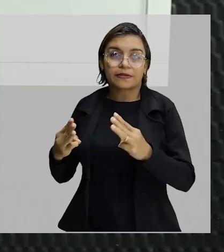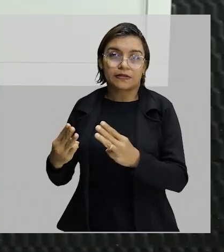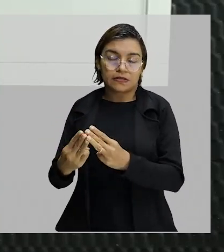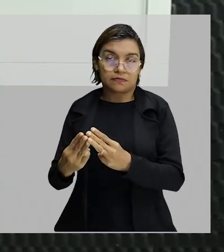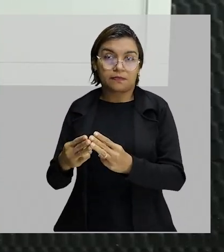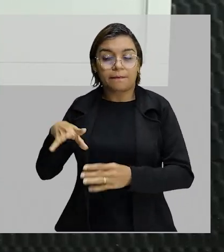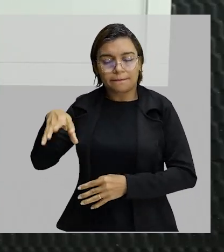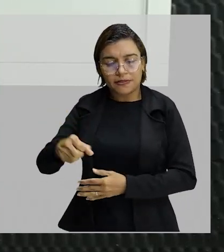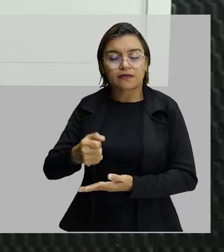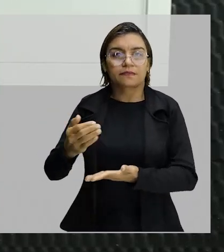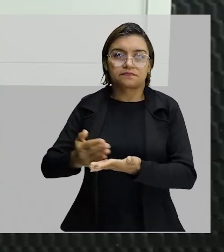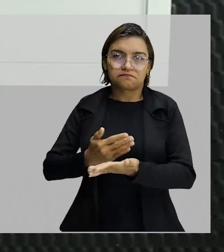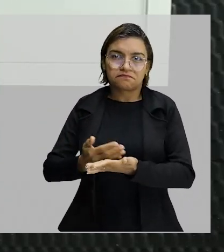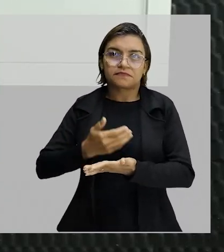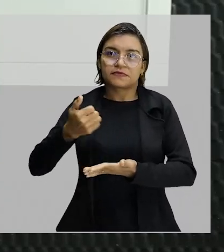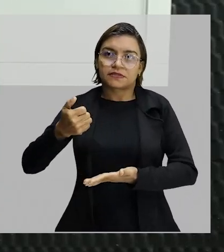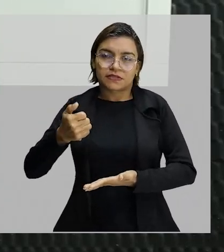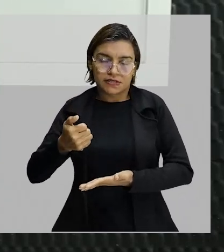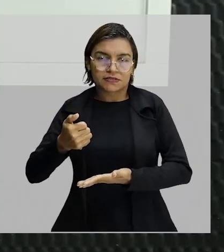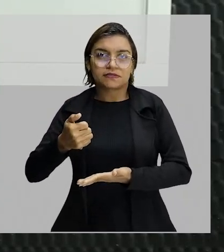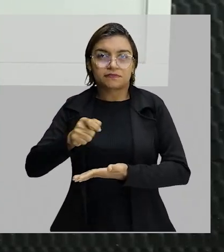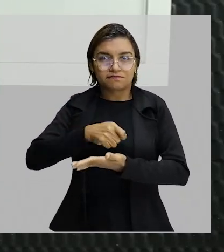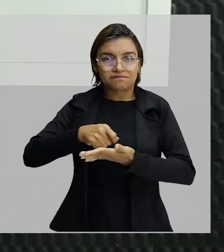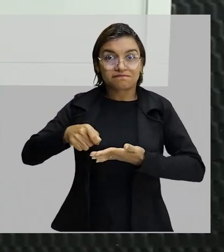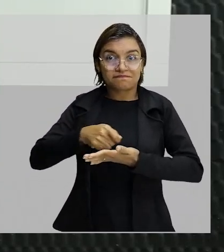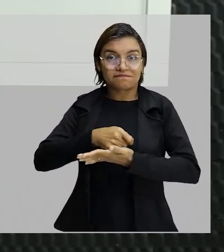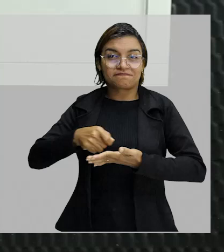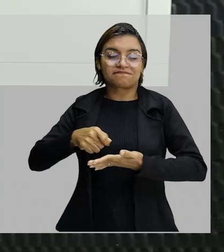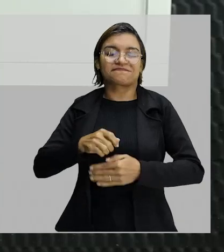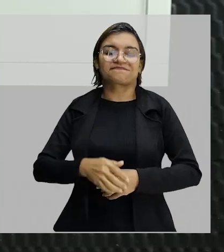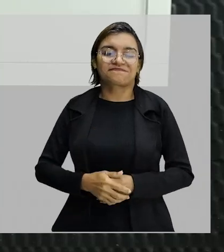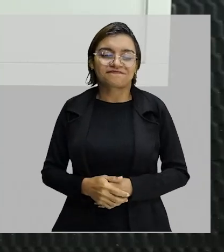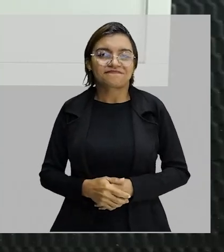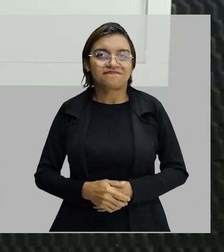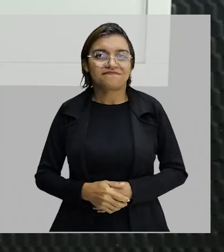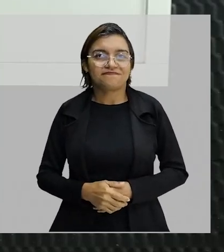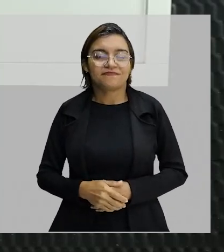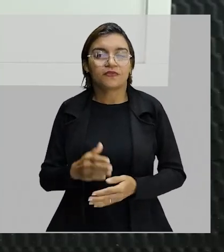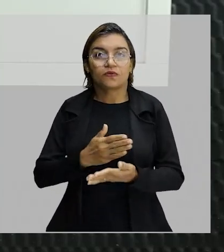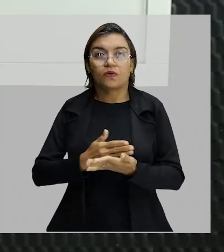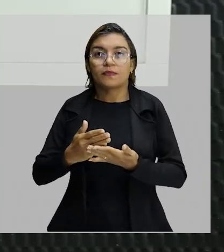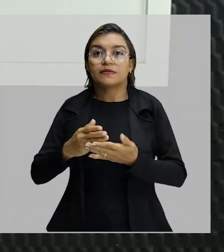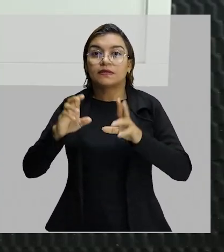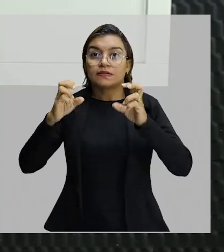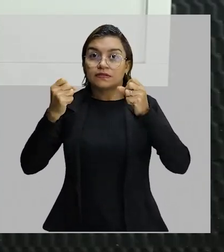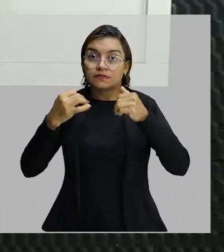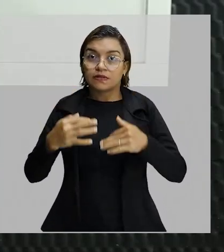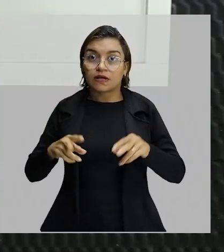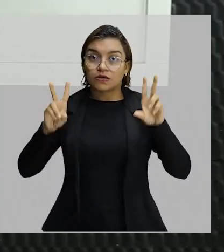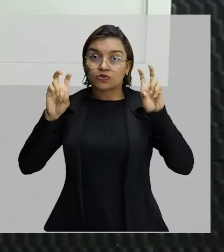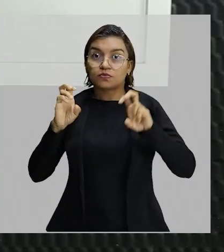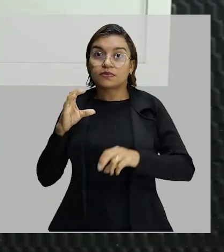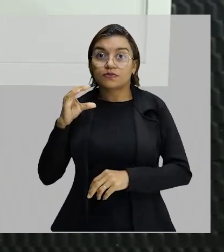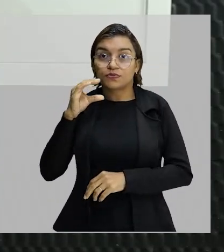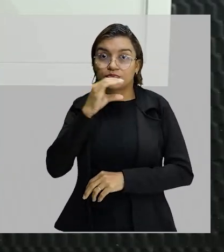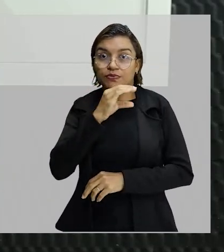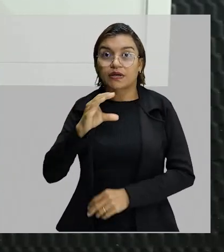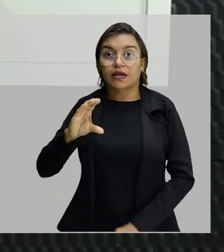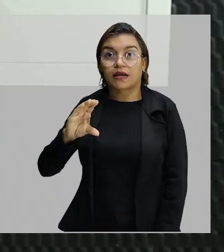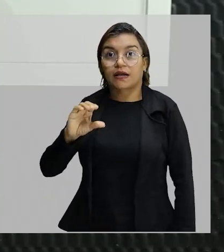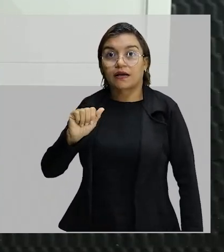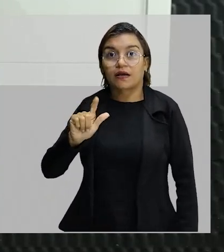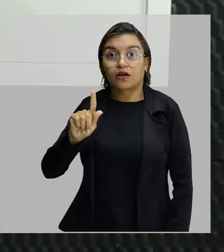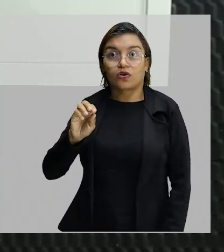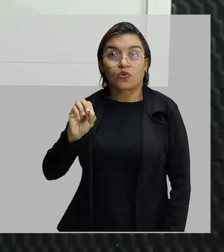suas anotações, ligadinho que a aula de hoje tem muita informação. Tá ok? Então, vamos começar aqui falando sobre calor, né? Vamos